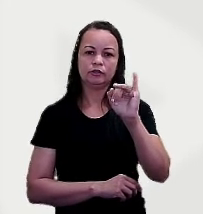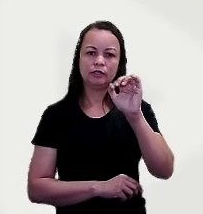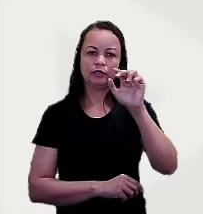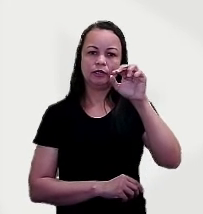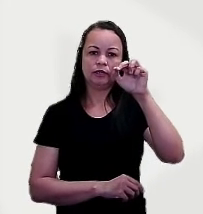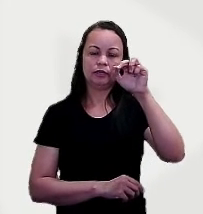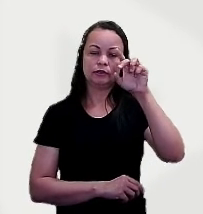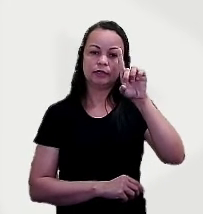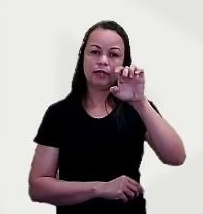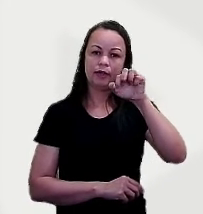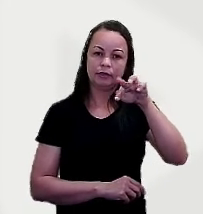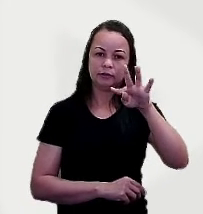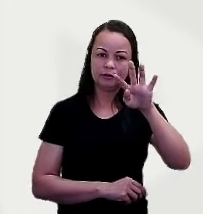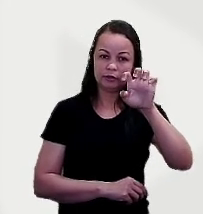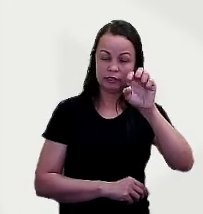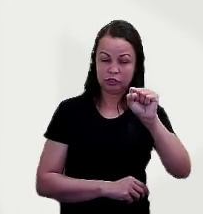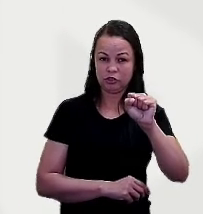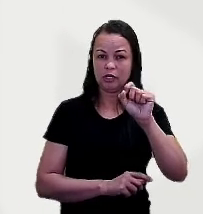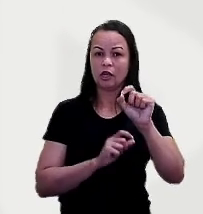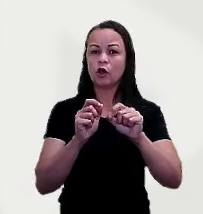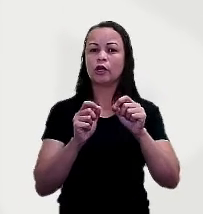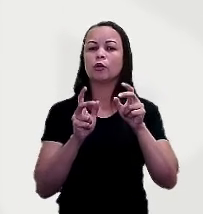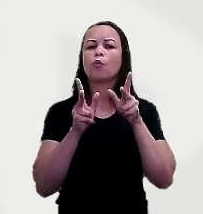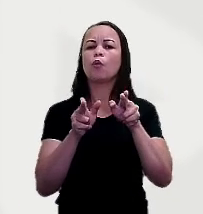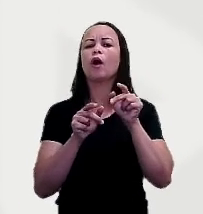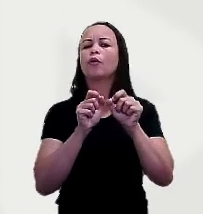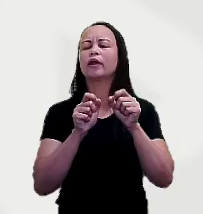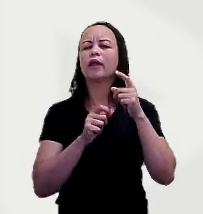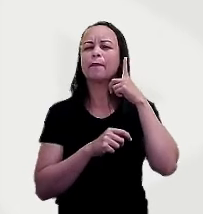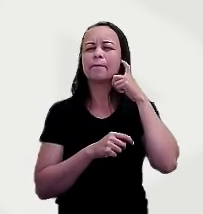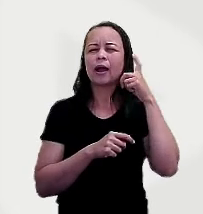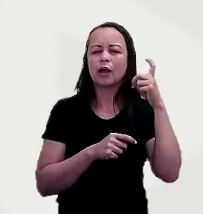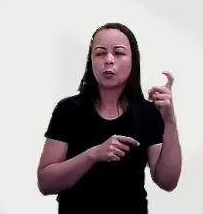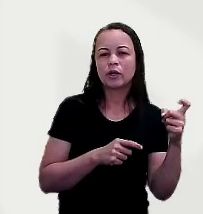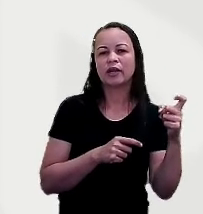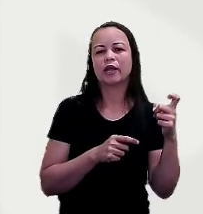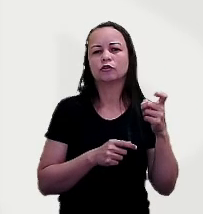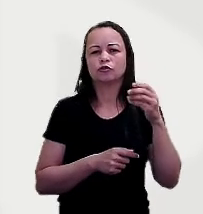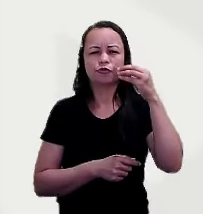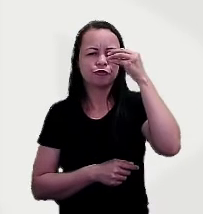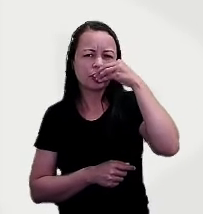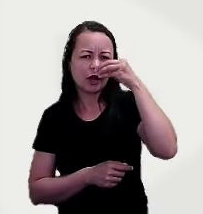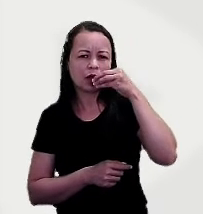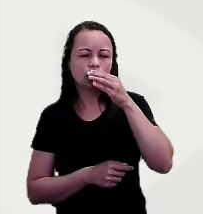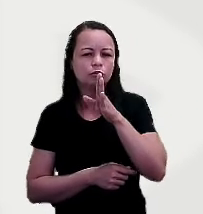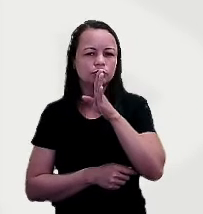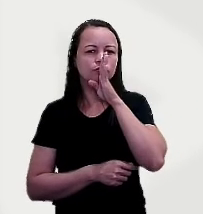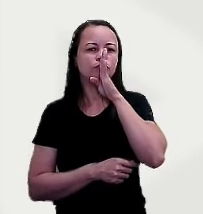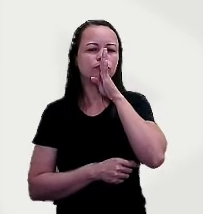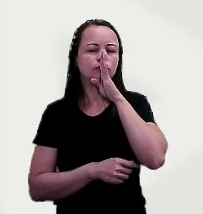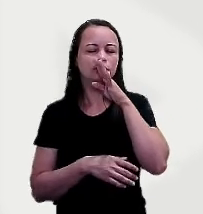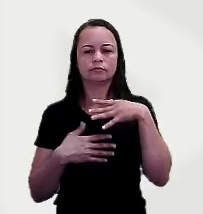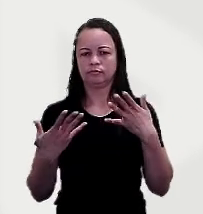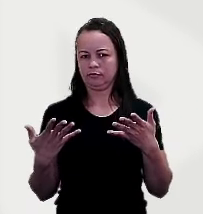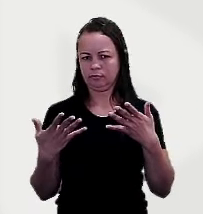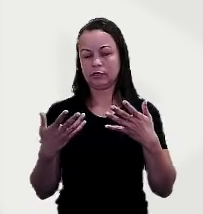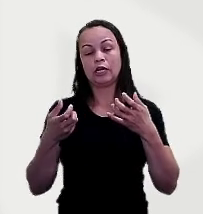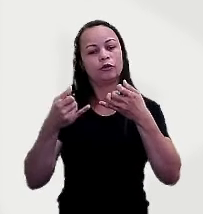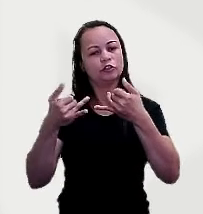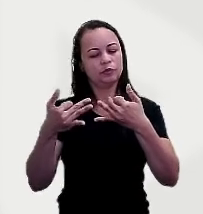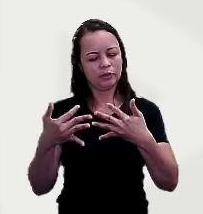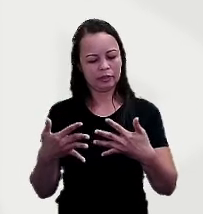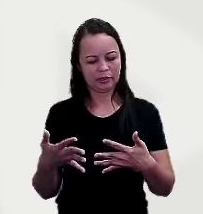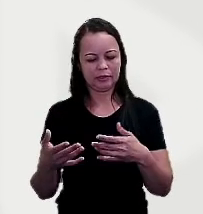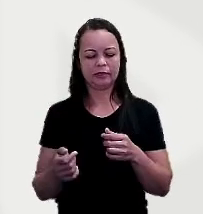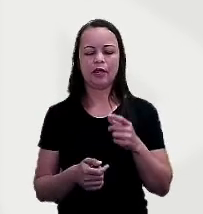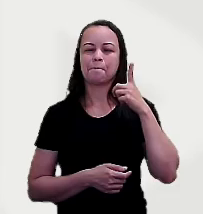o mesmo que barulhento, fraco ou silencioso. Eu expliquei que é o mesmo